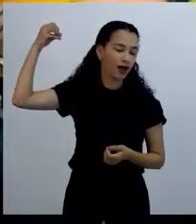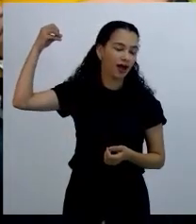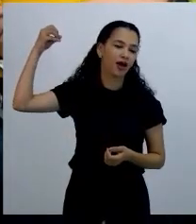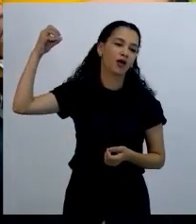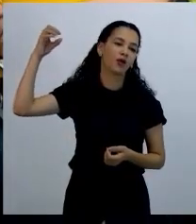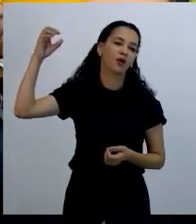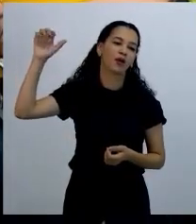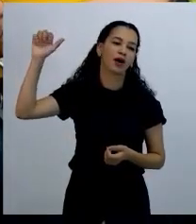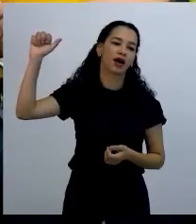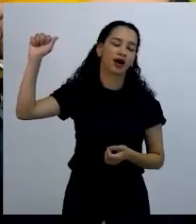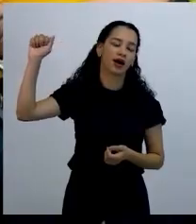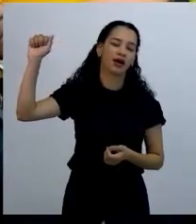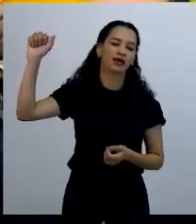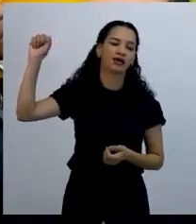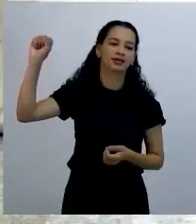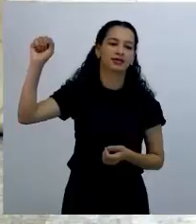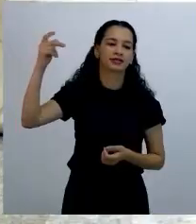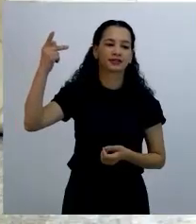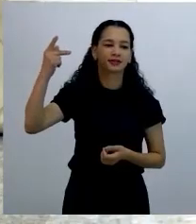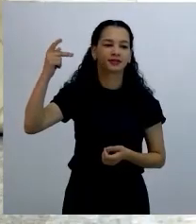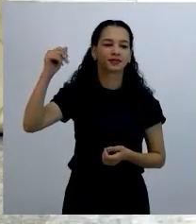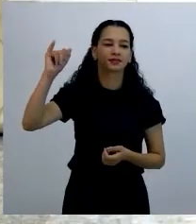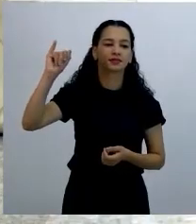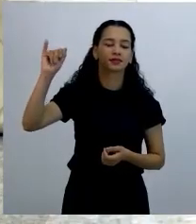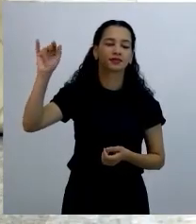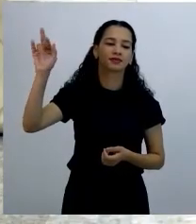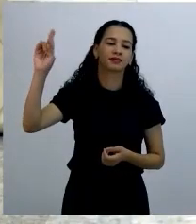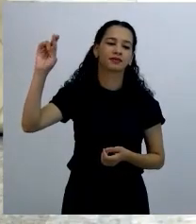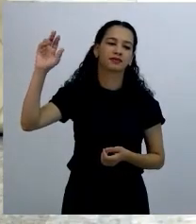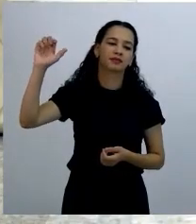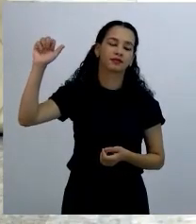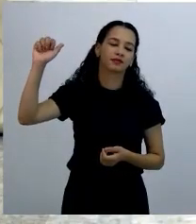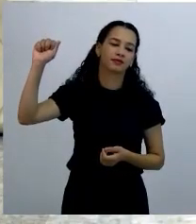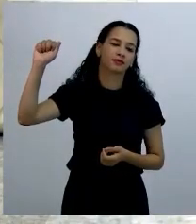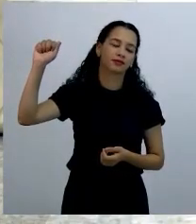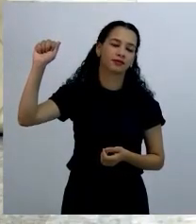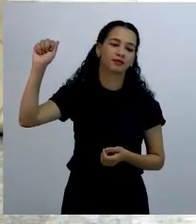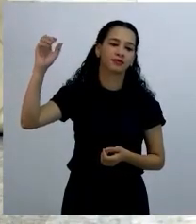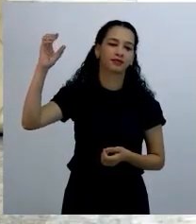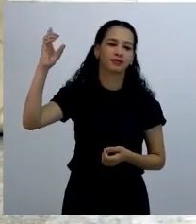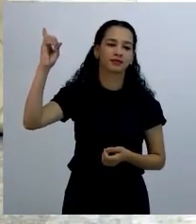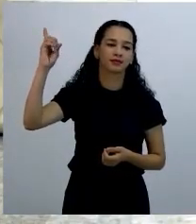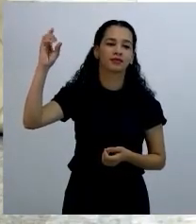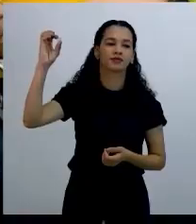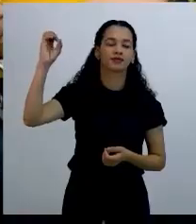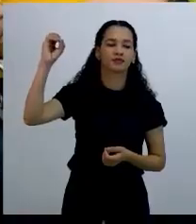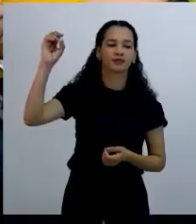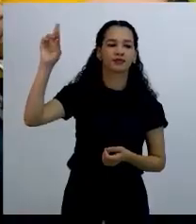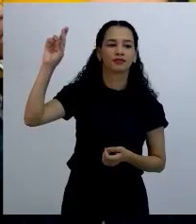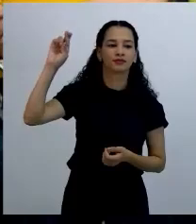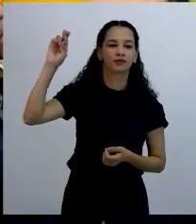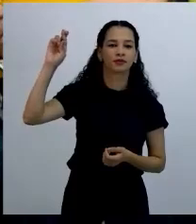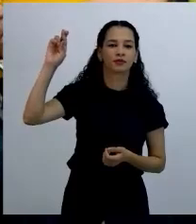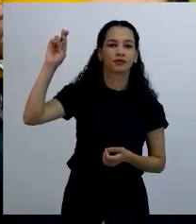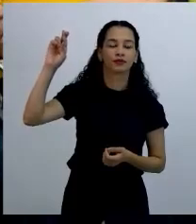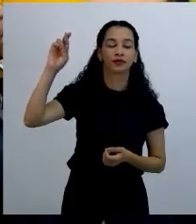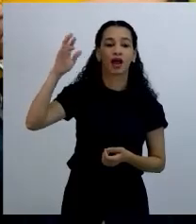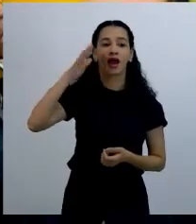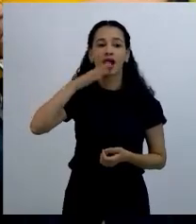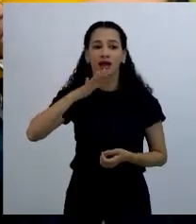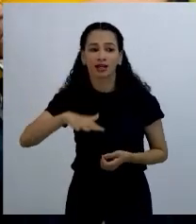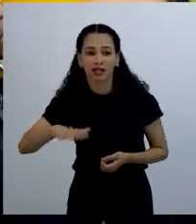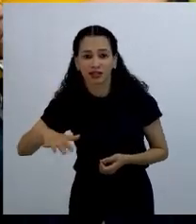roda e de repente depois ele dá o laço e sai com aquele ar de satisfação como se fosse o maior